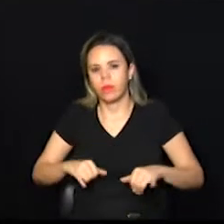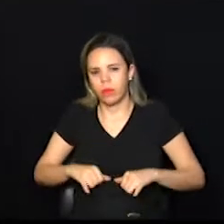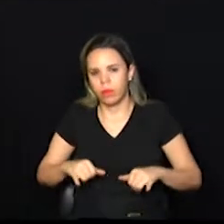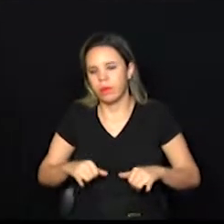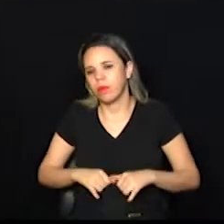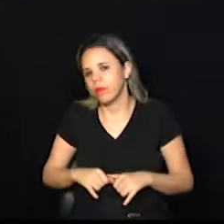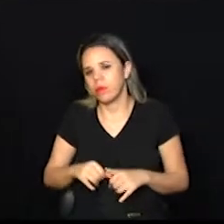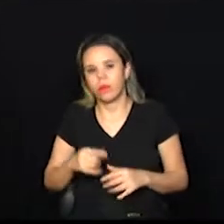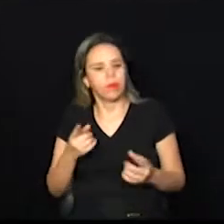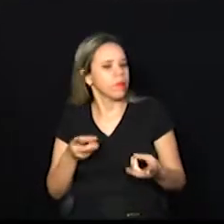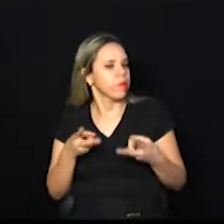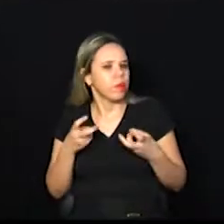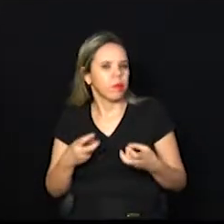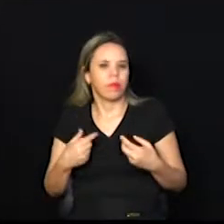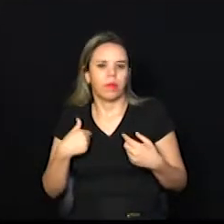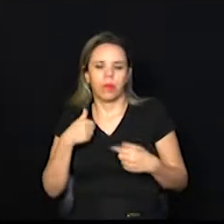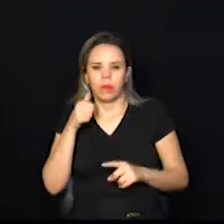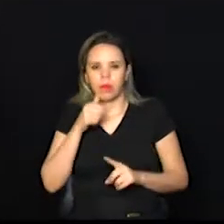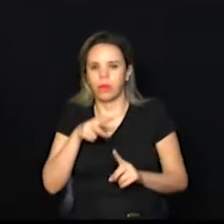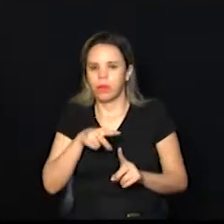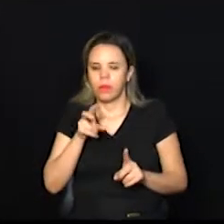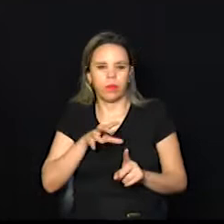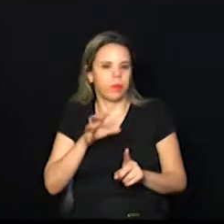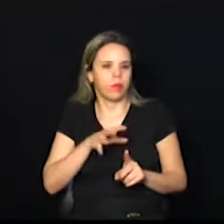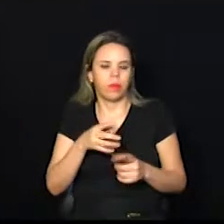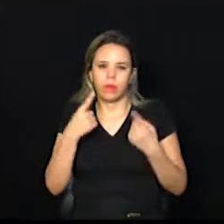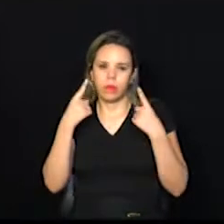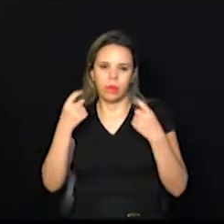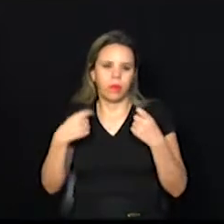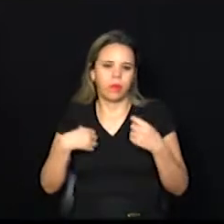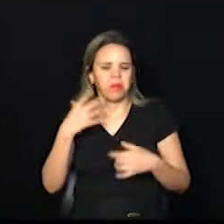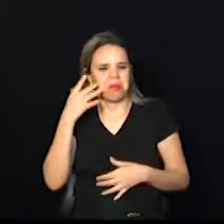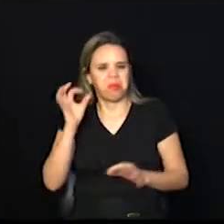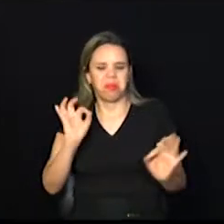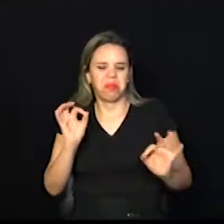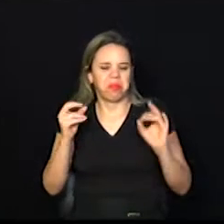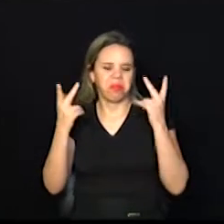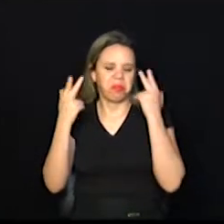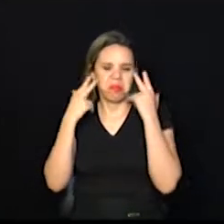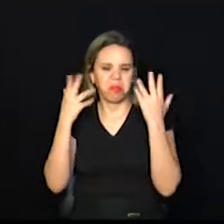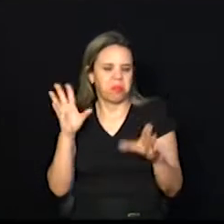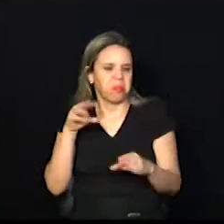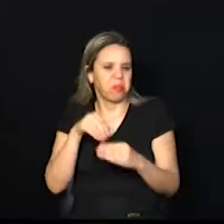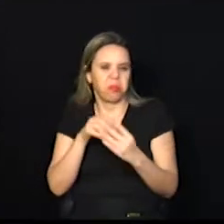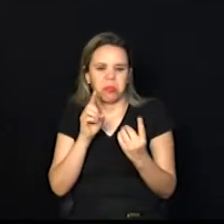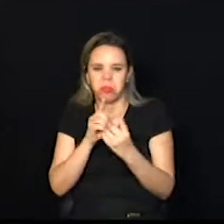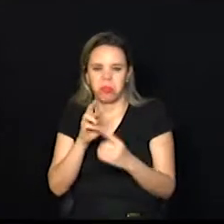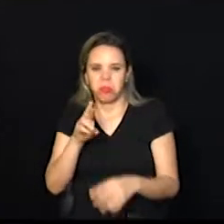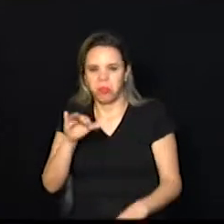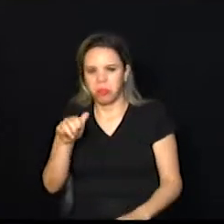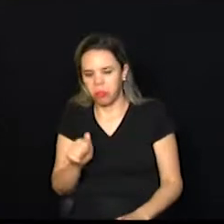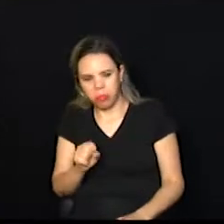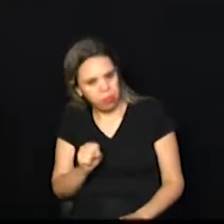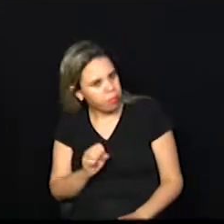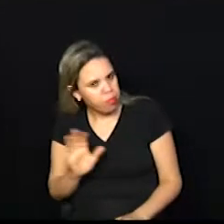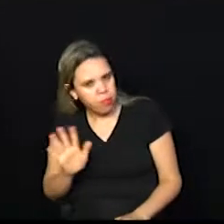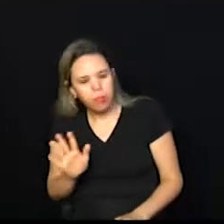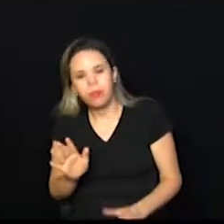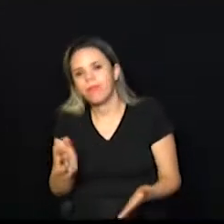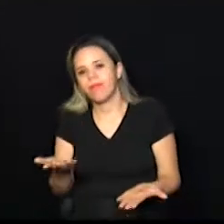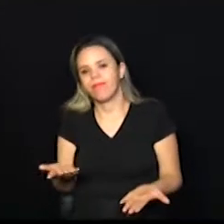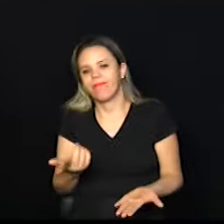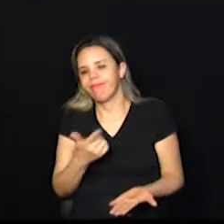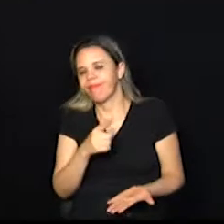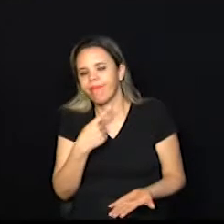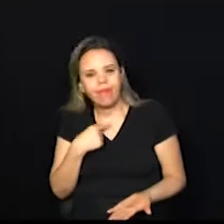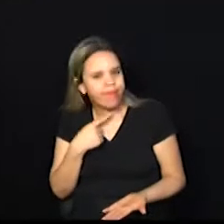não identifica que ela esteja passando por essa violência, tá? Dentro do atendimento do CREAS. Mesmo sem o desejo